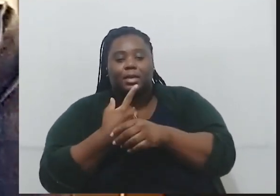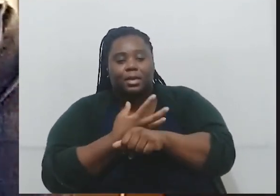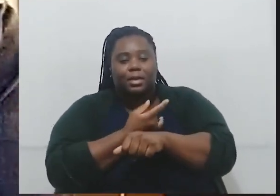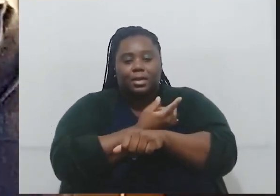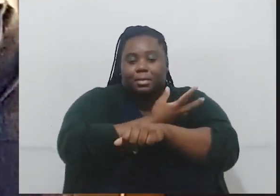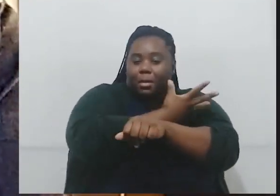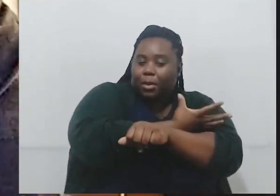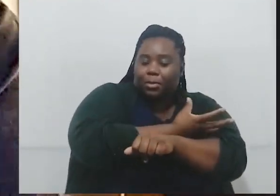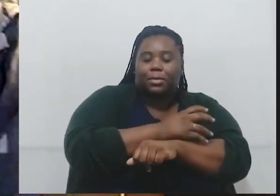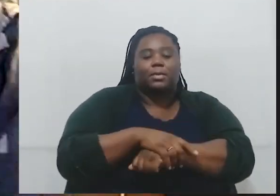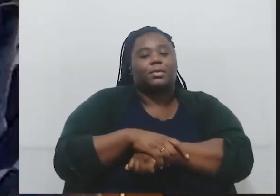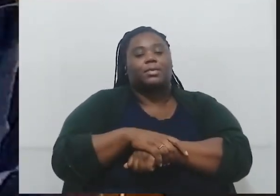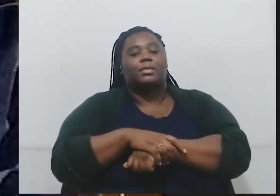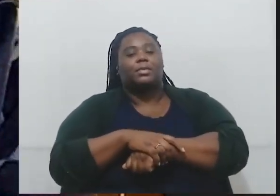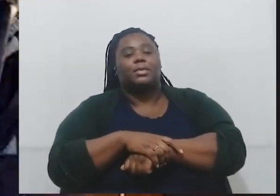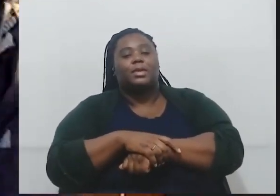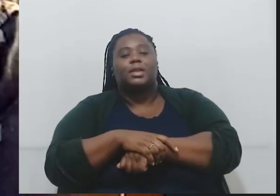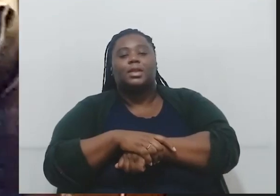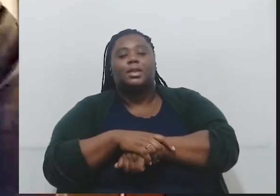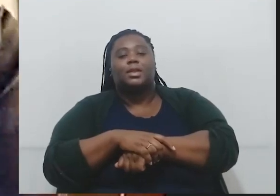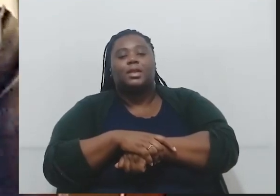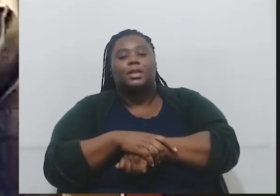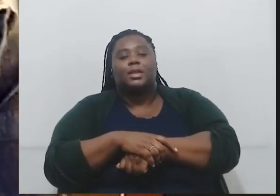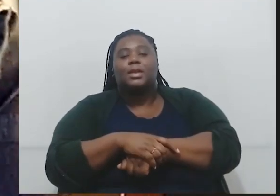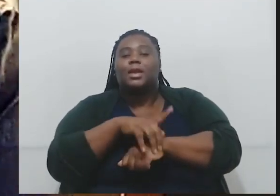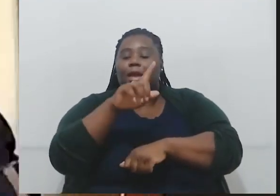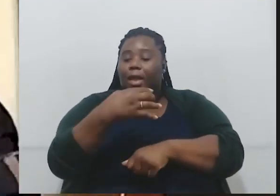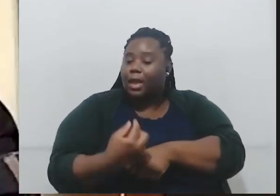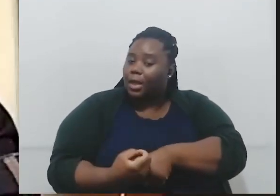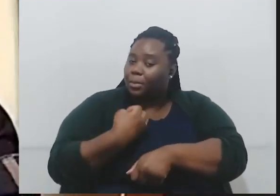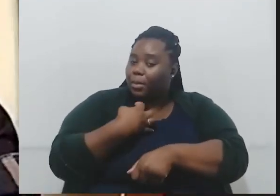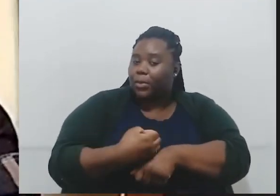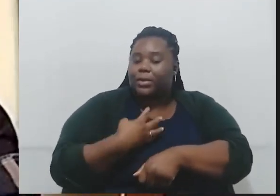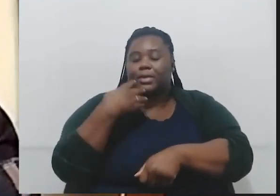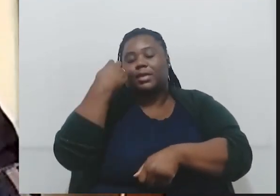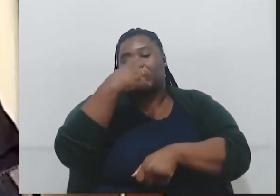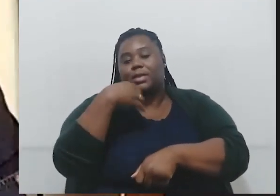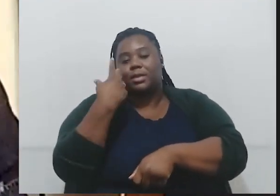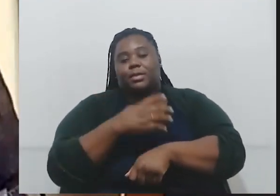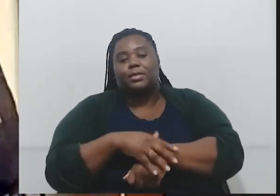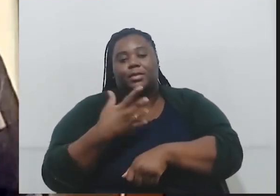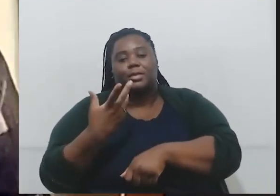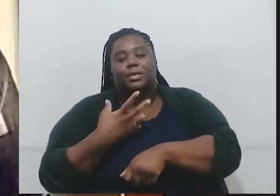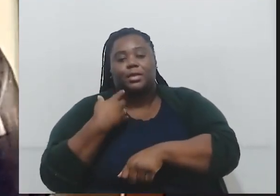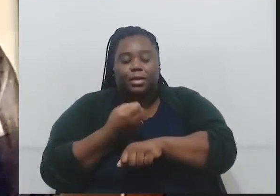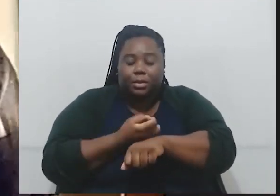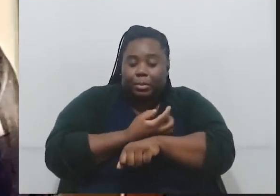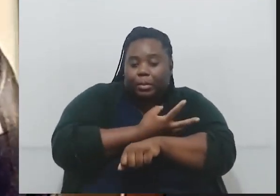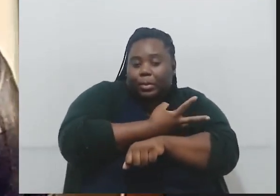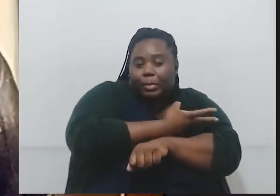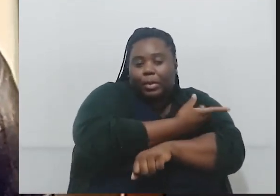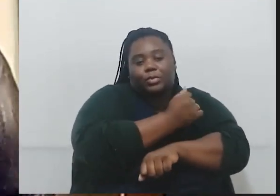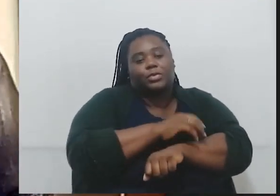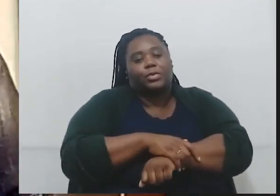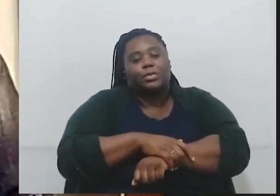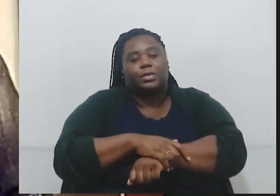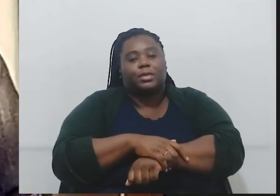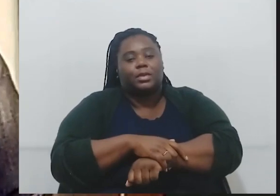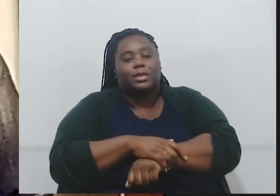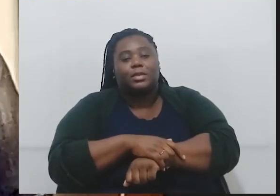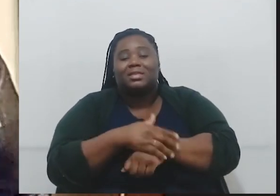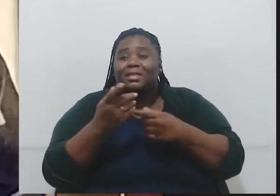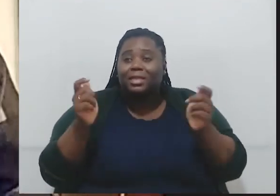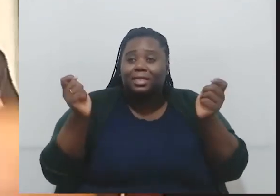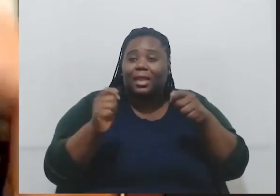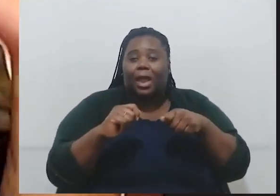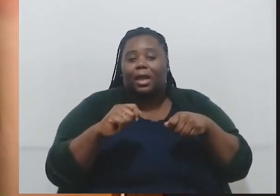de arrepio. Isso é a poesia da música. Essa é uma coisa, por exemplo, que me emociona, sabe? Essa